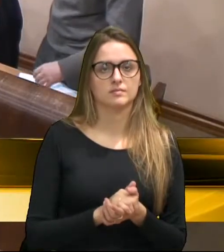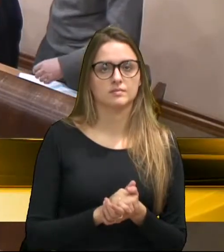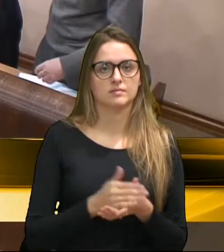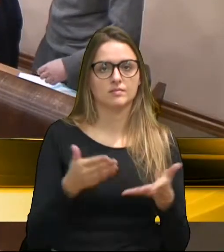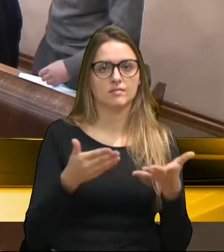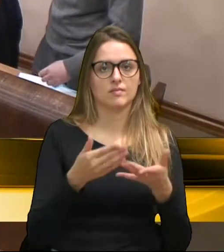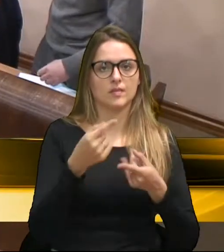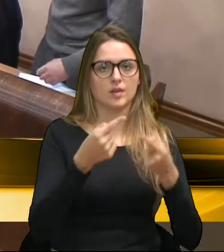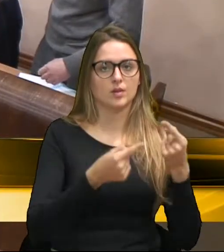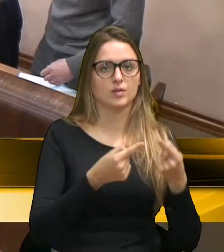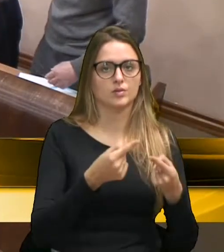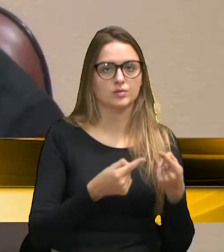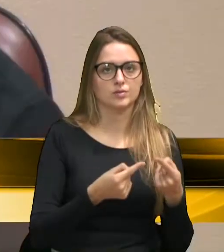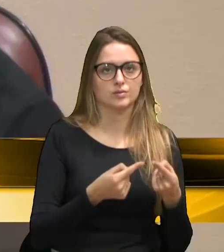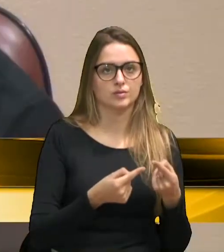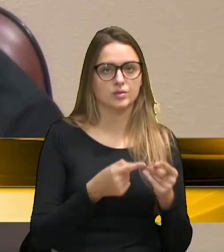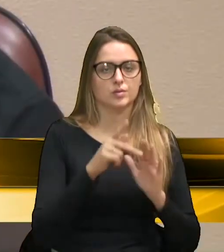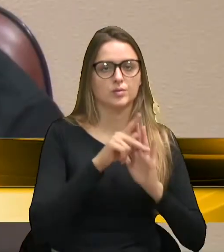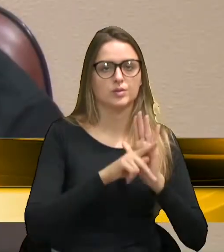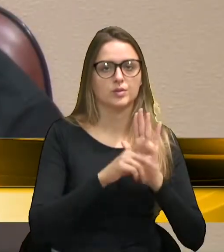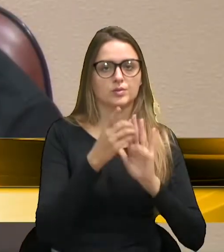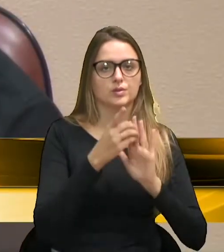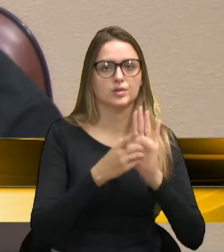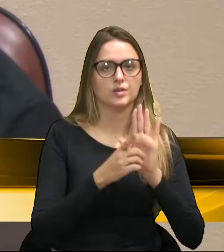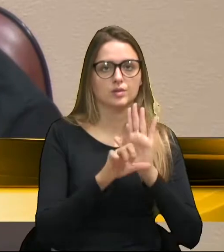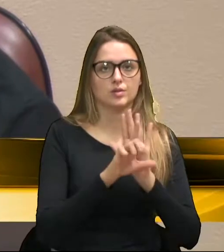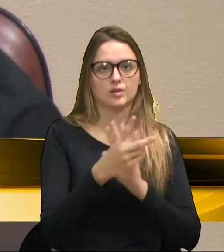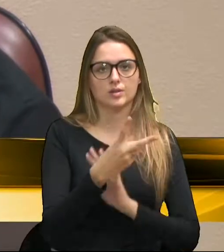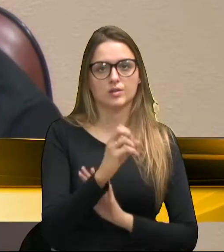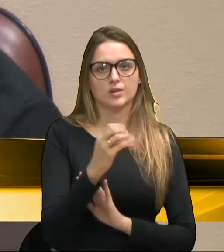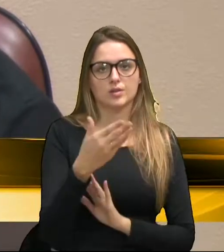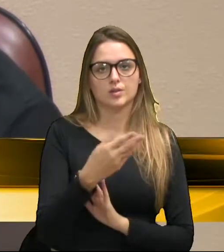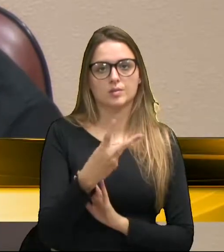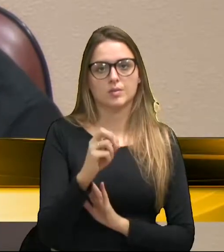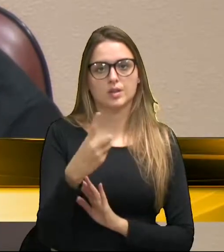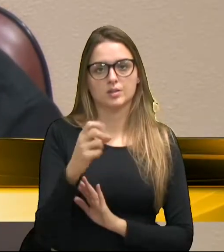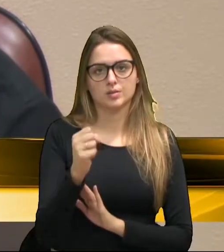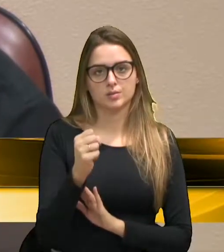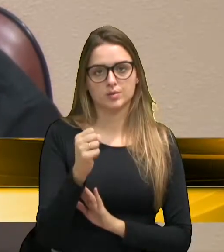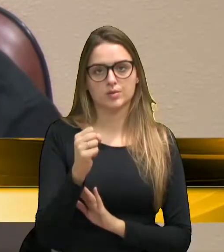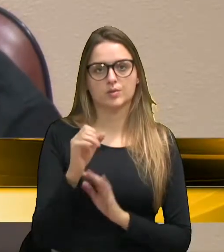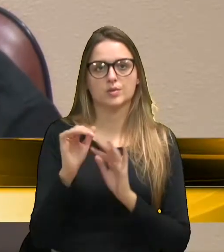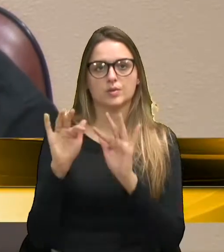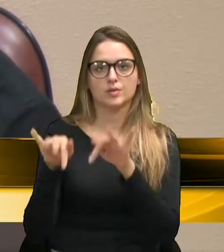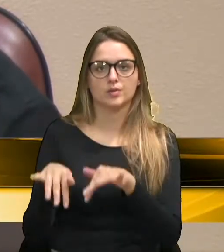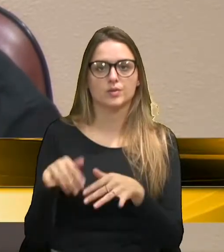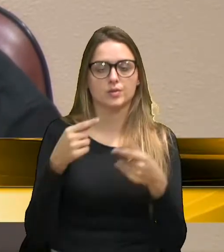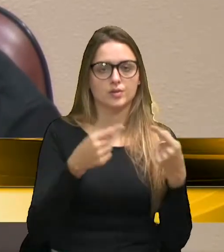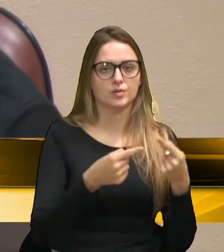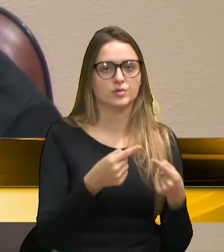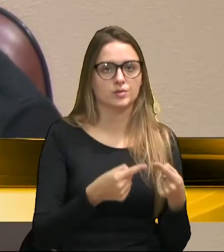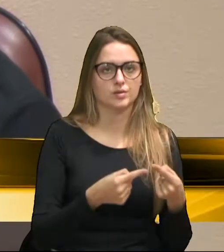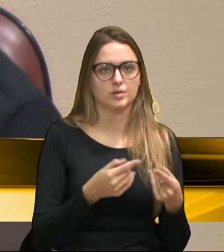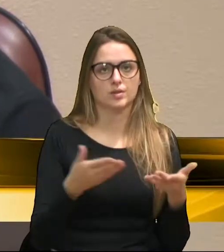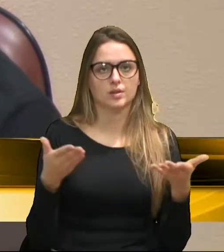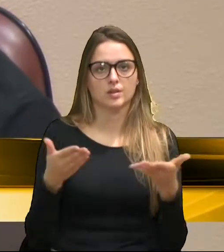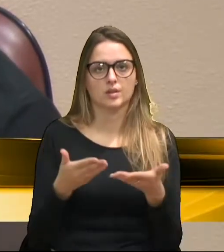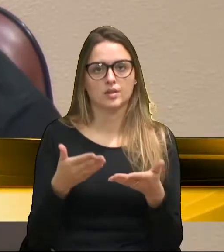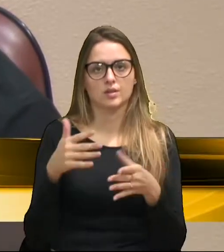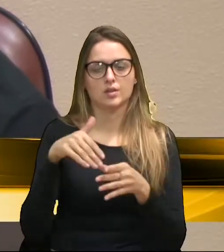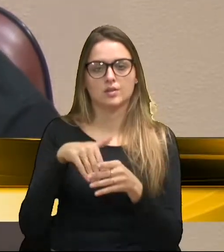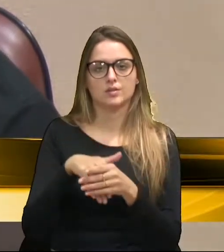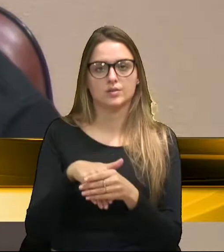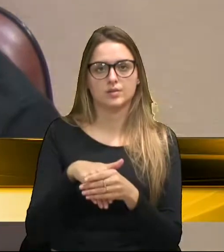Em discussão, o projeto de decreto legislativo 20/2018. Encerrada a discussão.